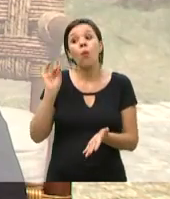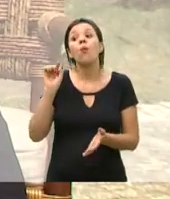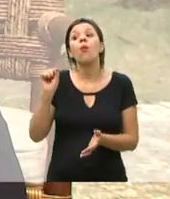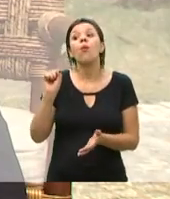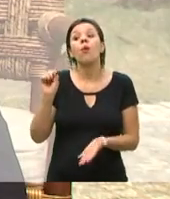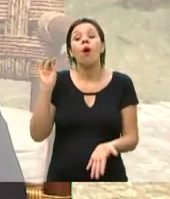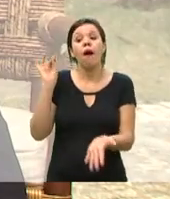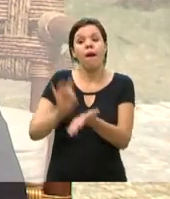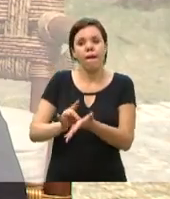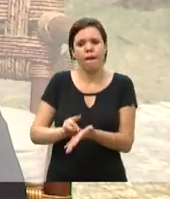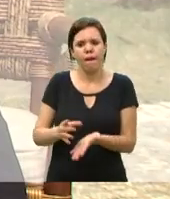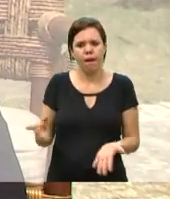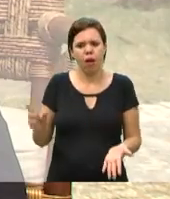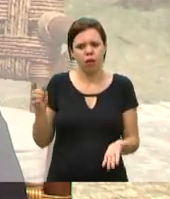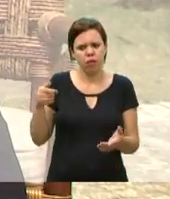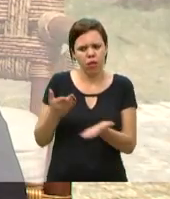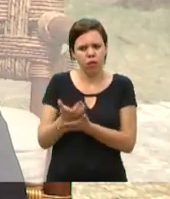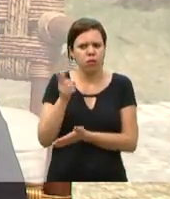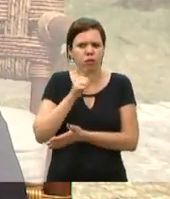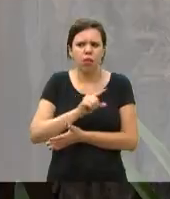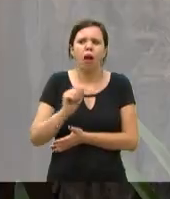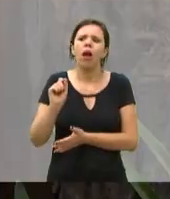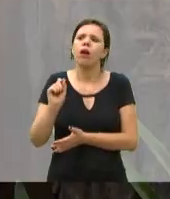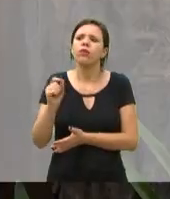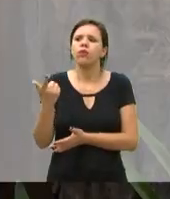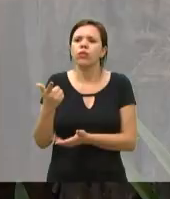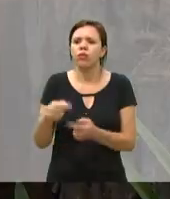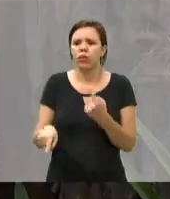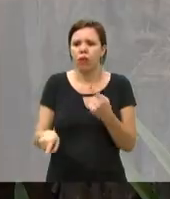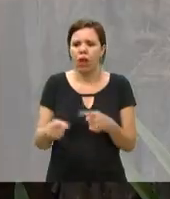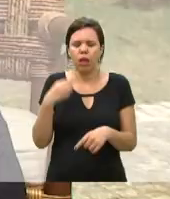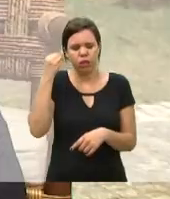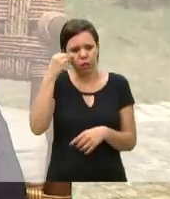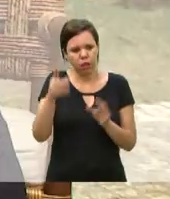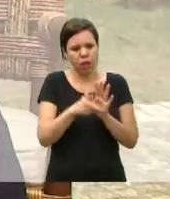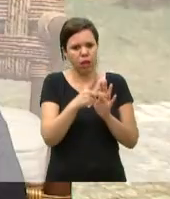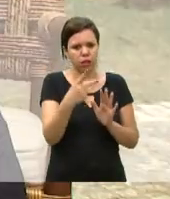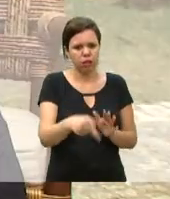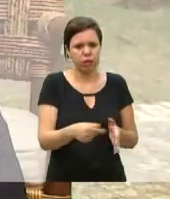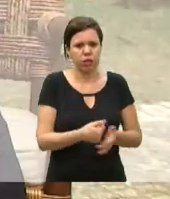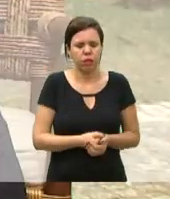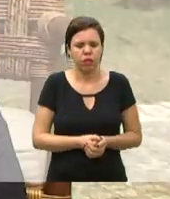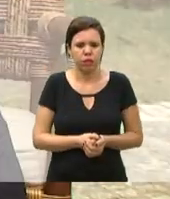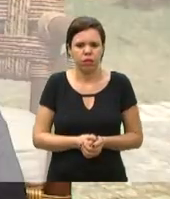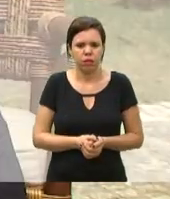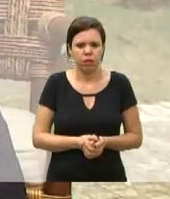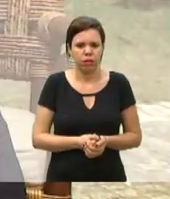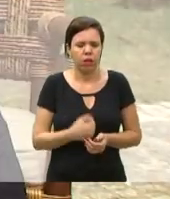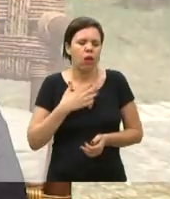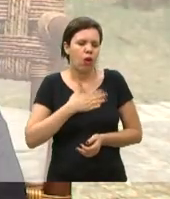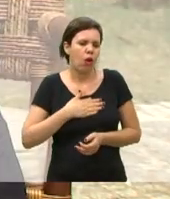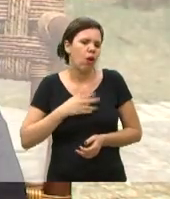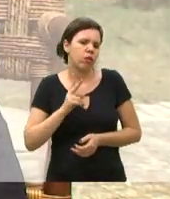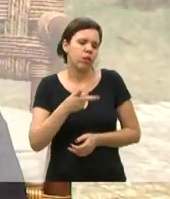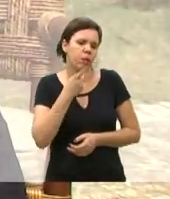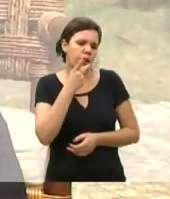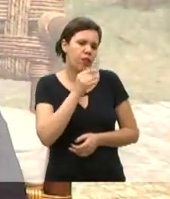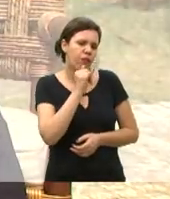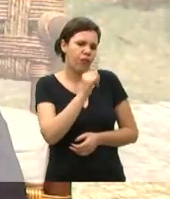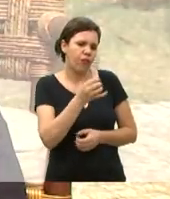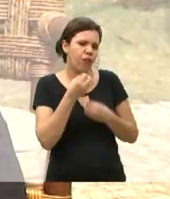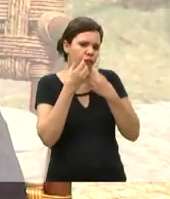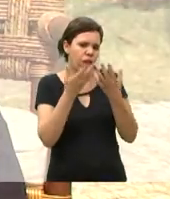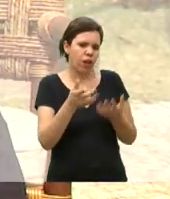é? Ao que deu certo, não é? São experiências, isso. Né? Isso. Eu gosto sempre de dizer que